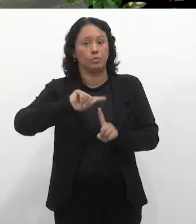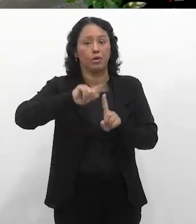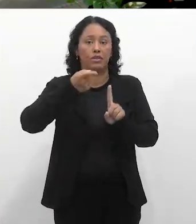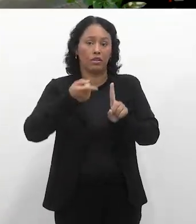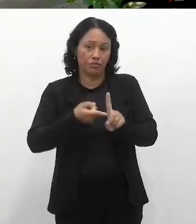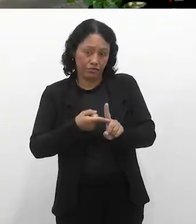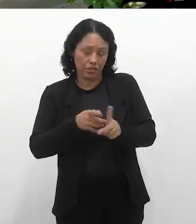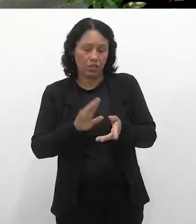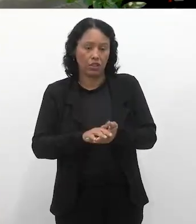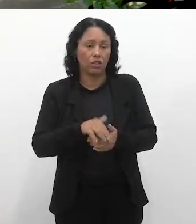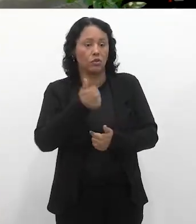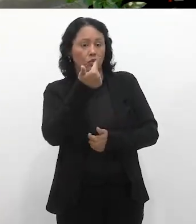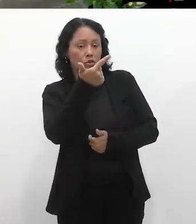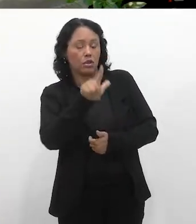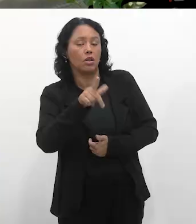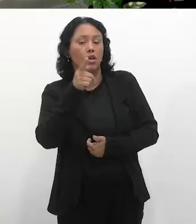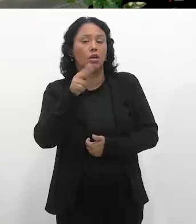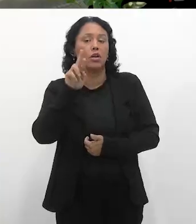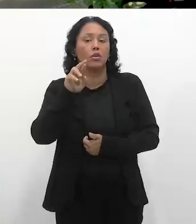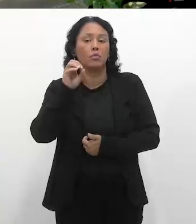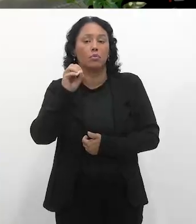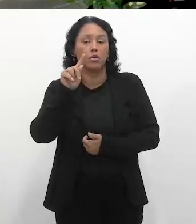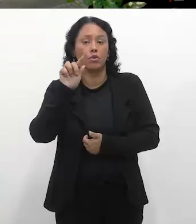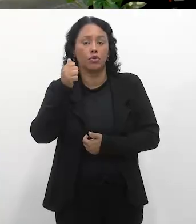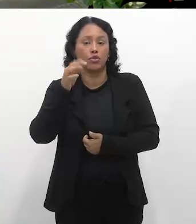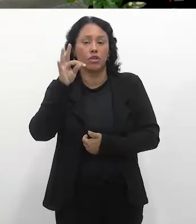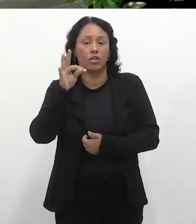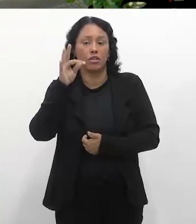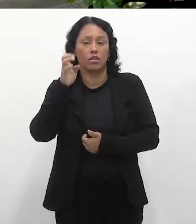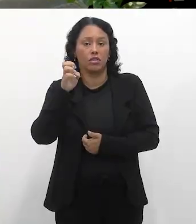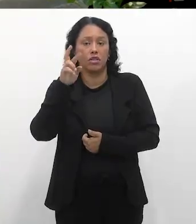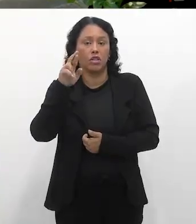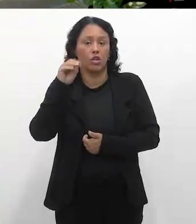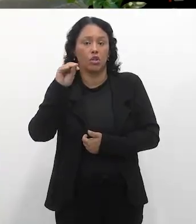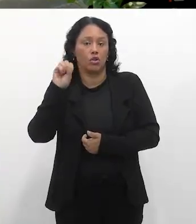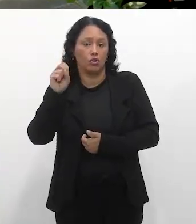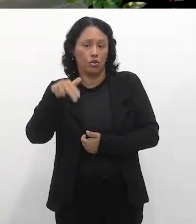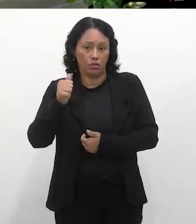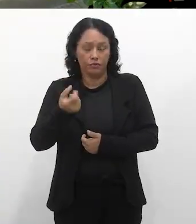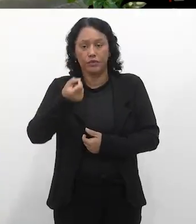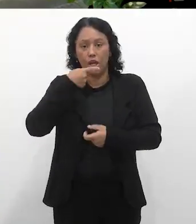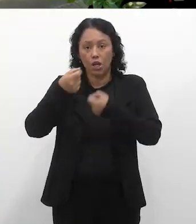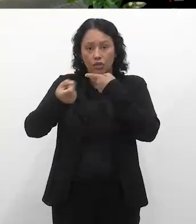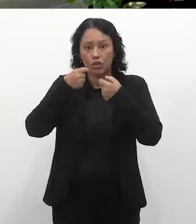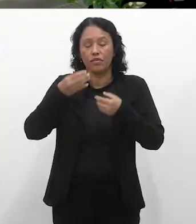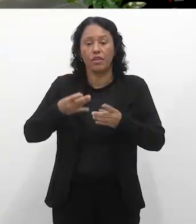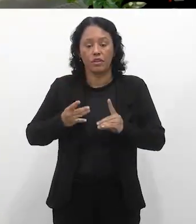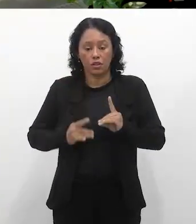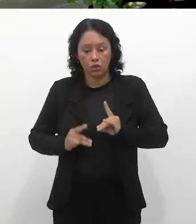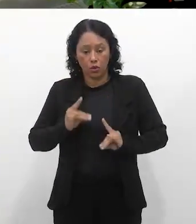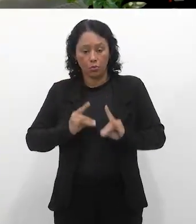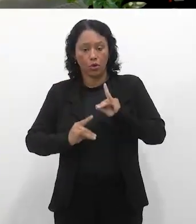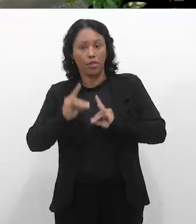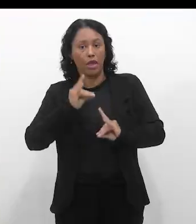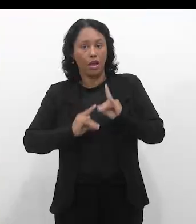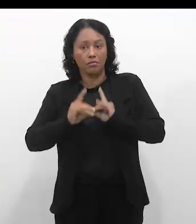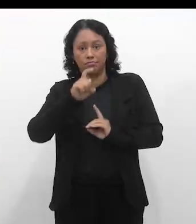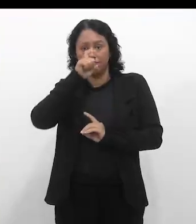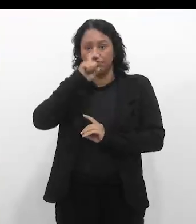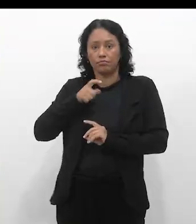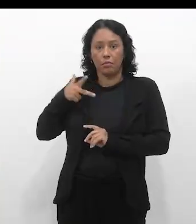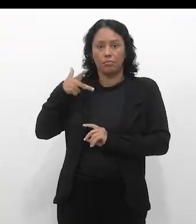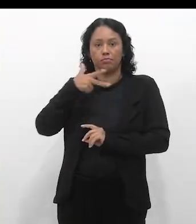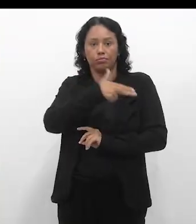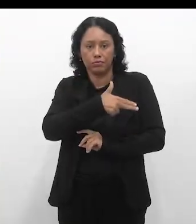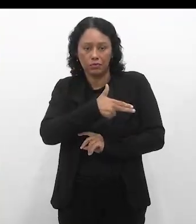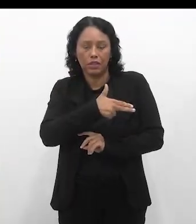habituadas, que pode ser pílula só de progesterona específicas, são os mais utilizados, remédios hormonais para não menstruar. As